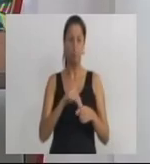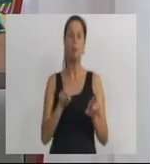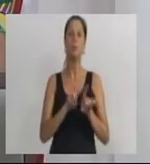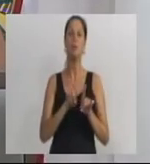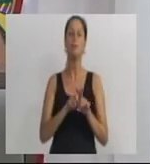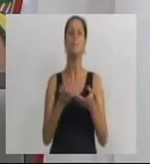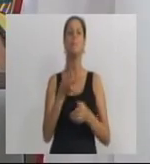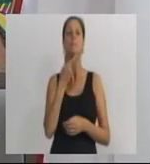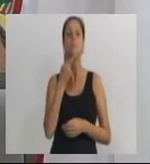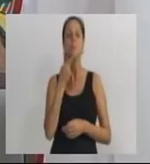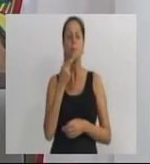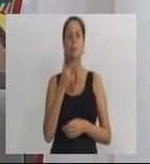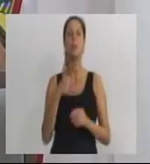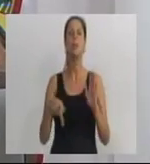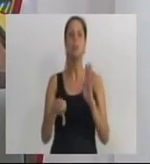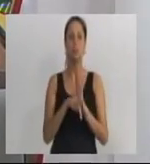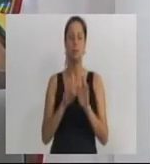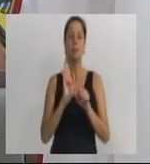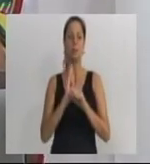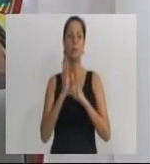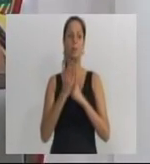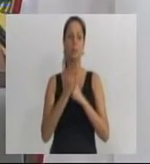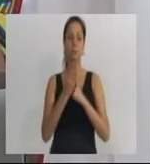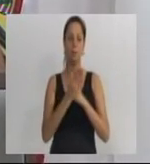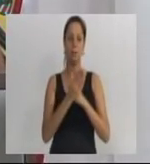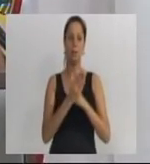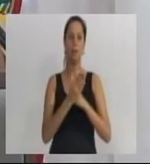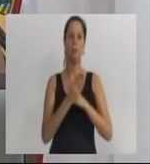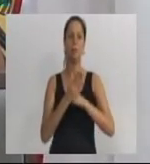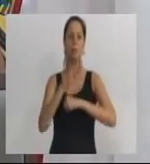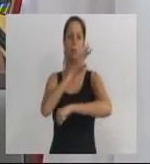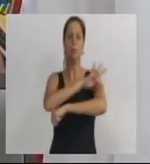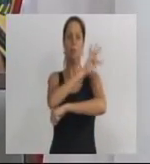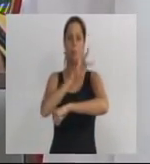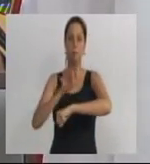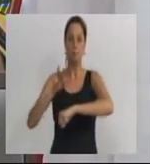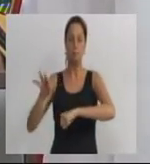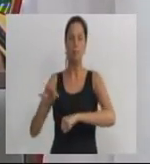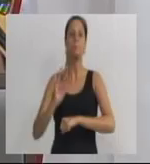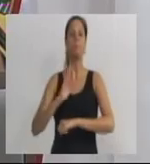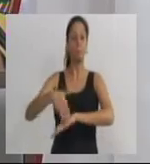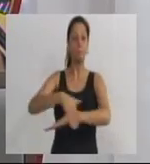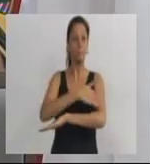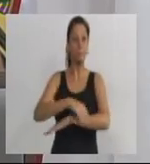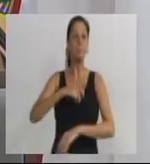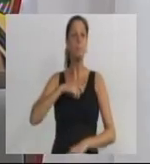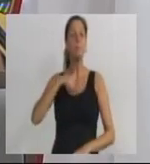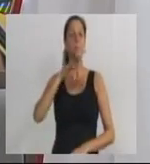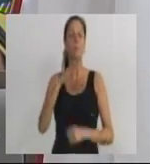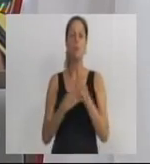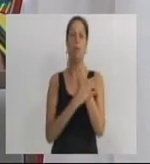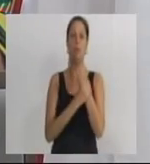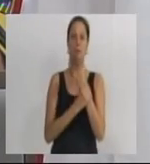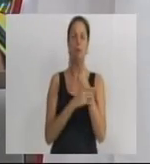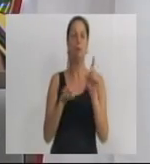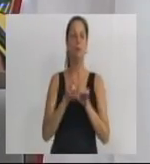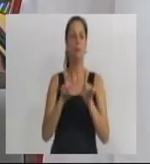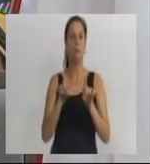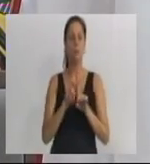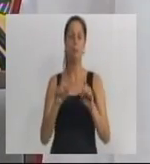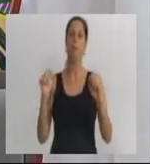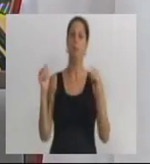vereadores, que muito pleiteia por mais segurança na rua Herman Tribés, mais segurança do trânsito.